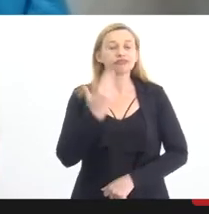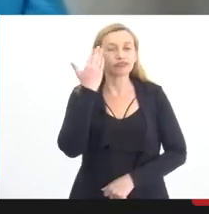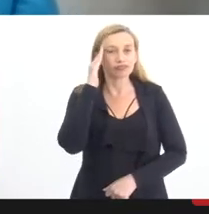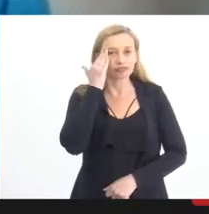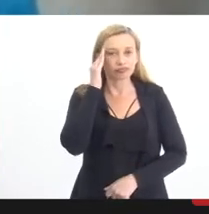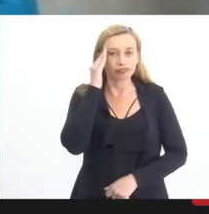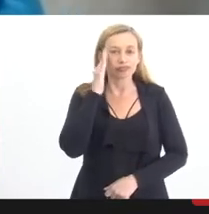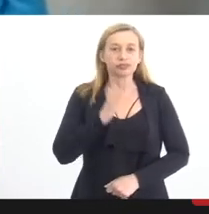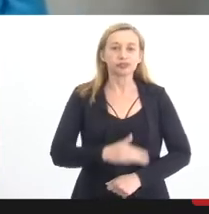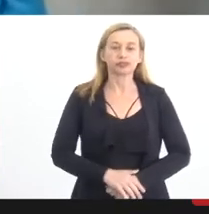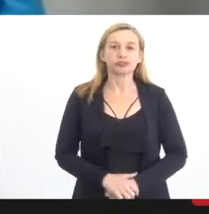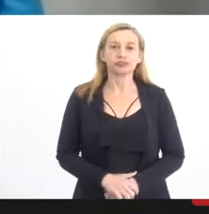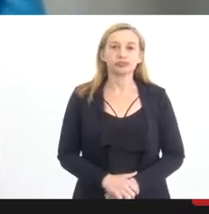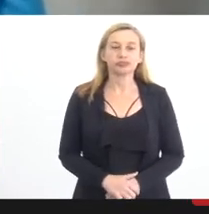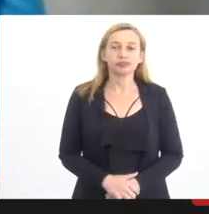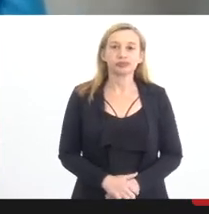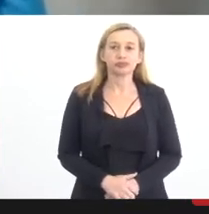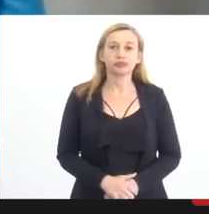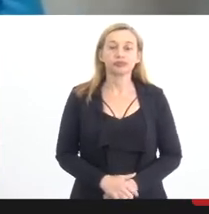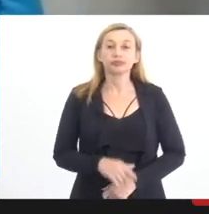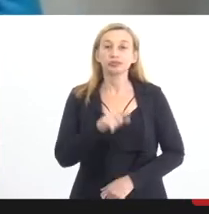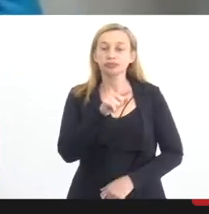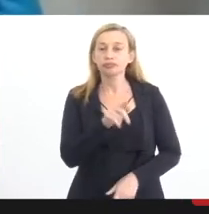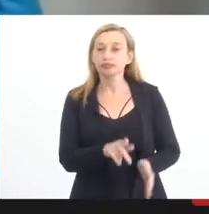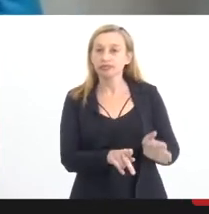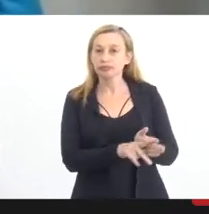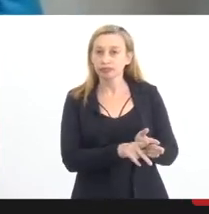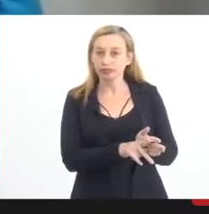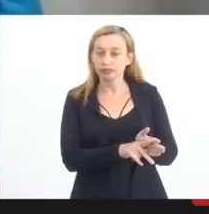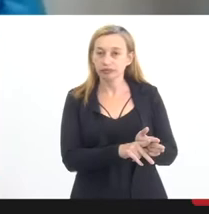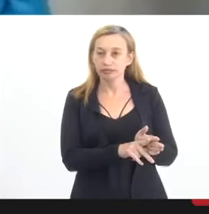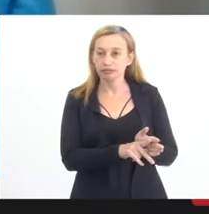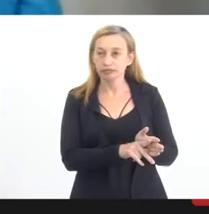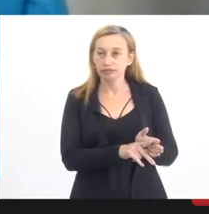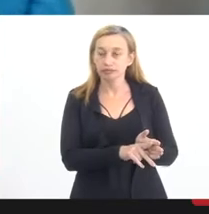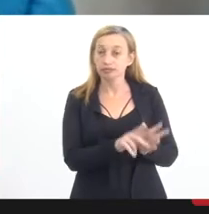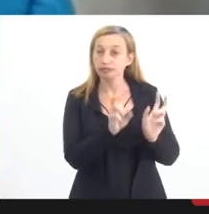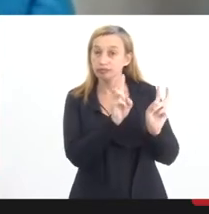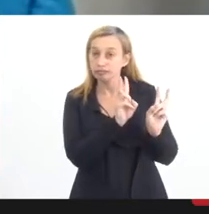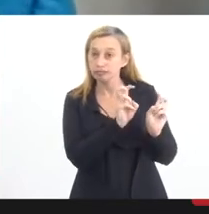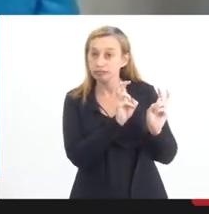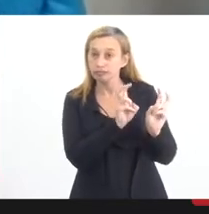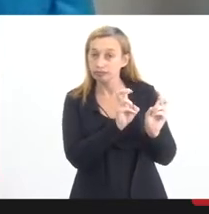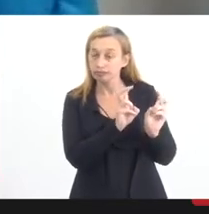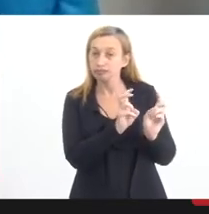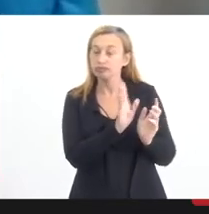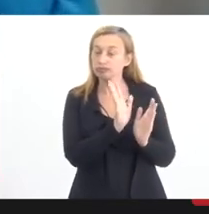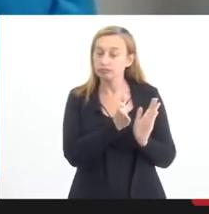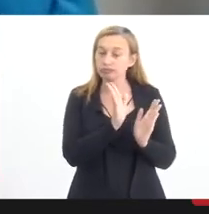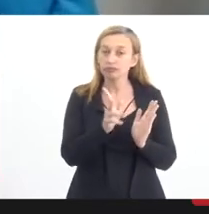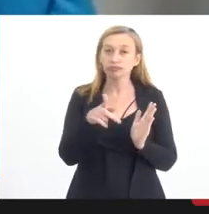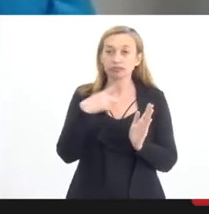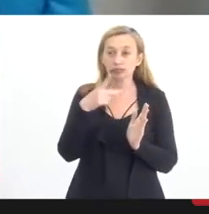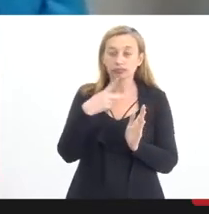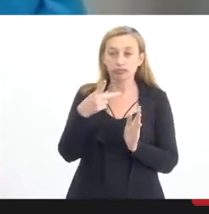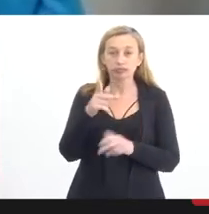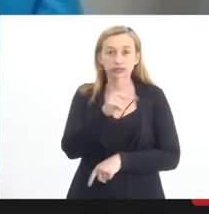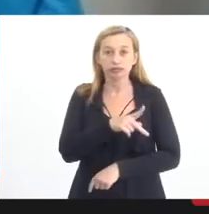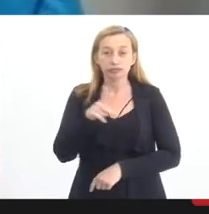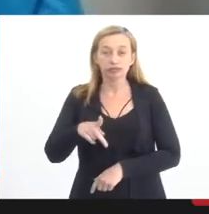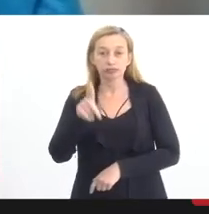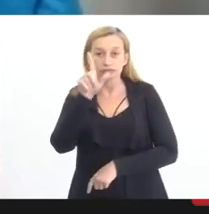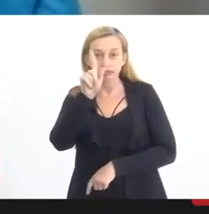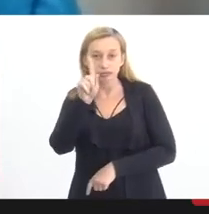entendemos que este projeto, nos termos como foram colocados pelo professor